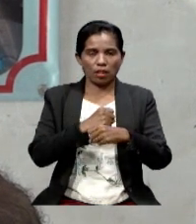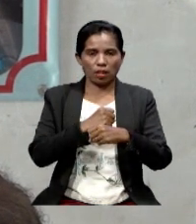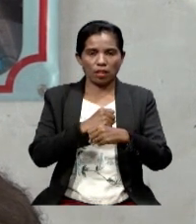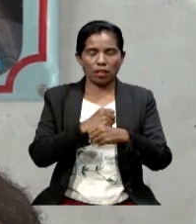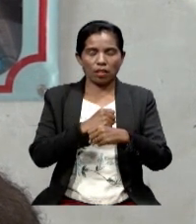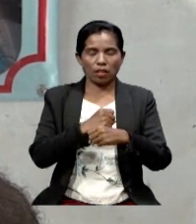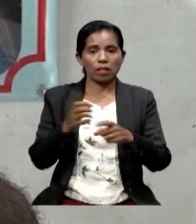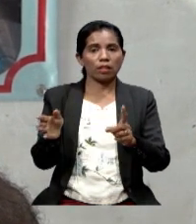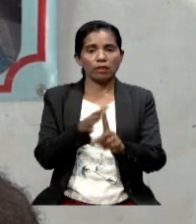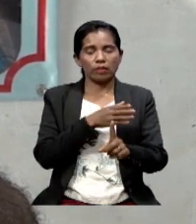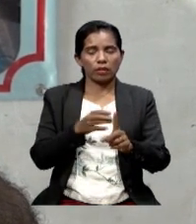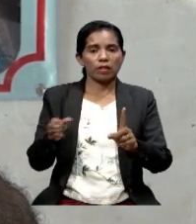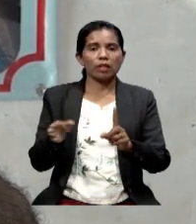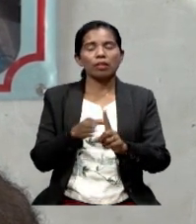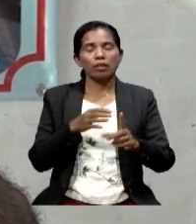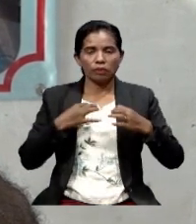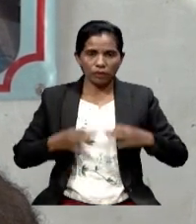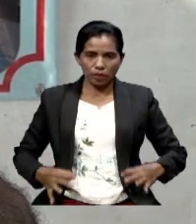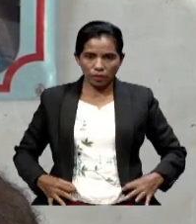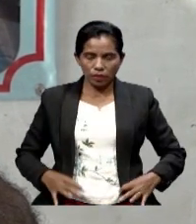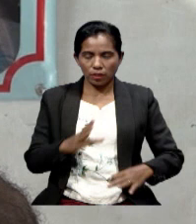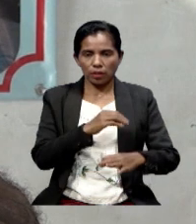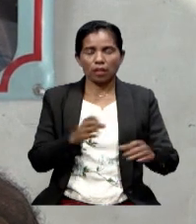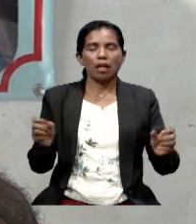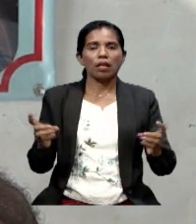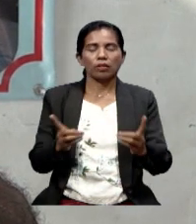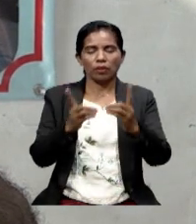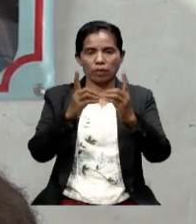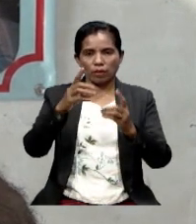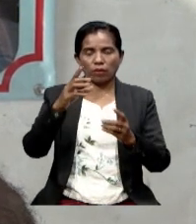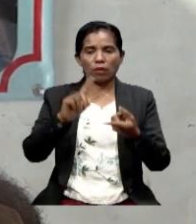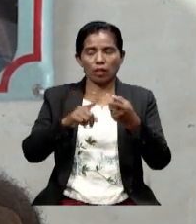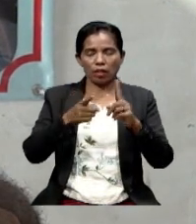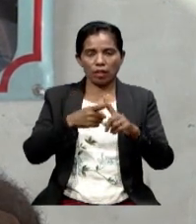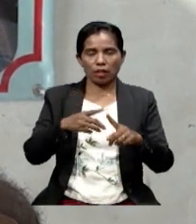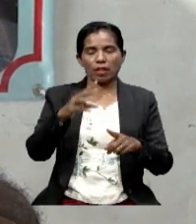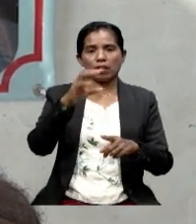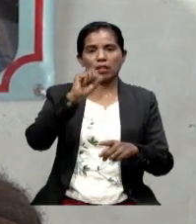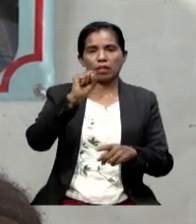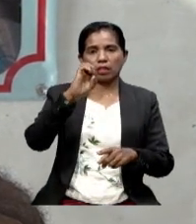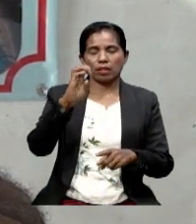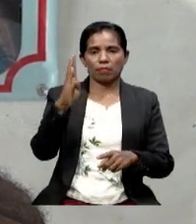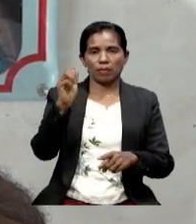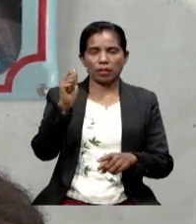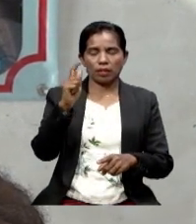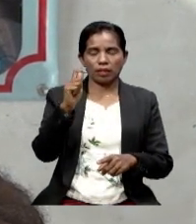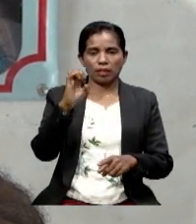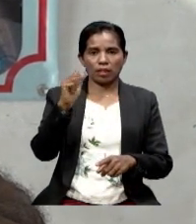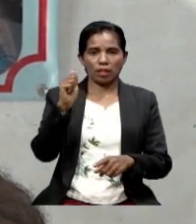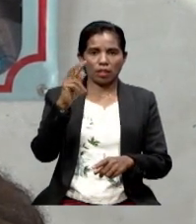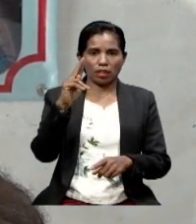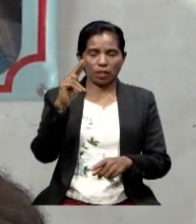hasoro lezaru Sebastião de Jesus Soares nudar kolitor niya motivo